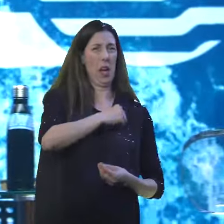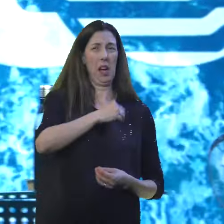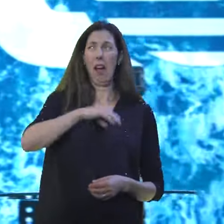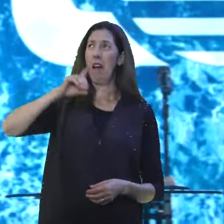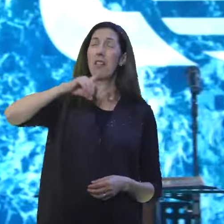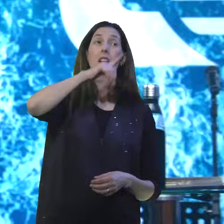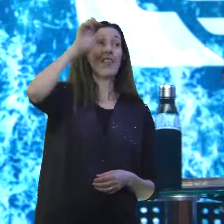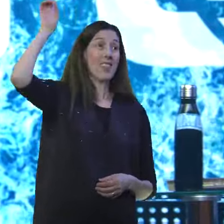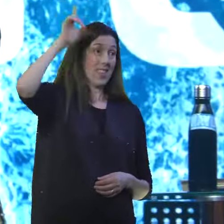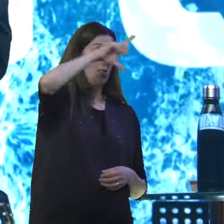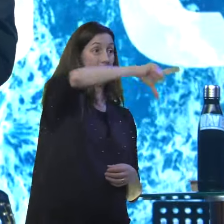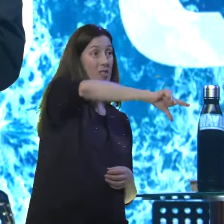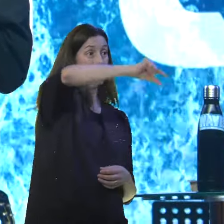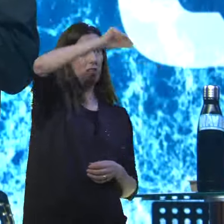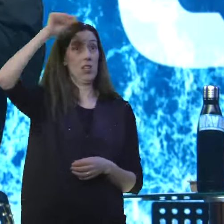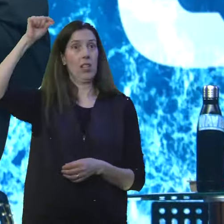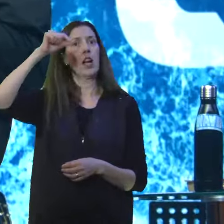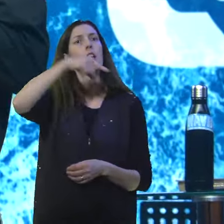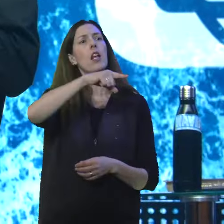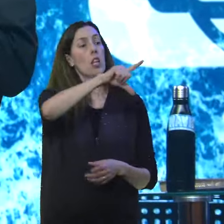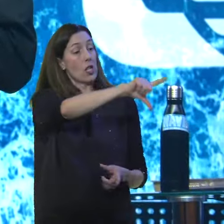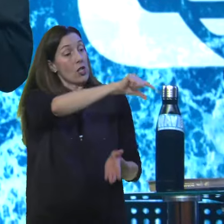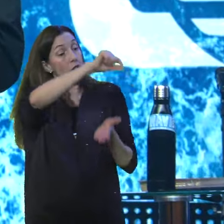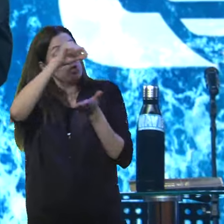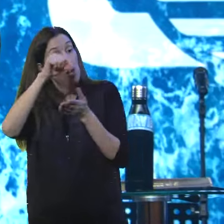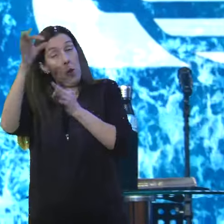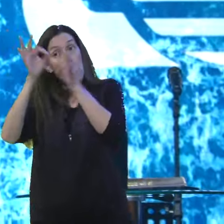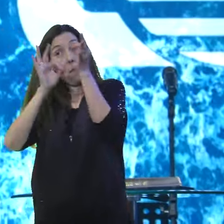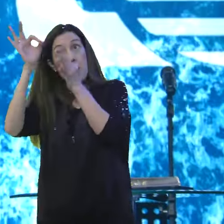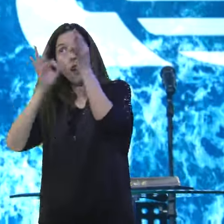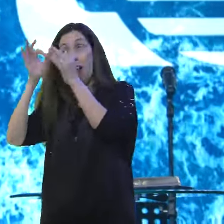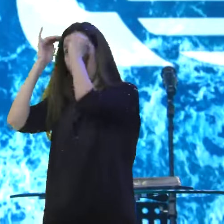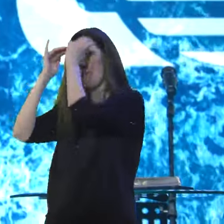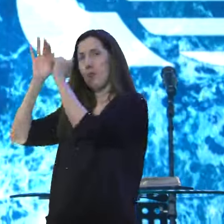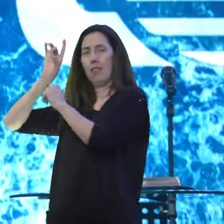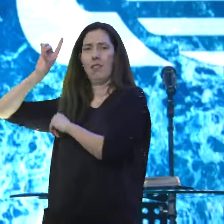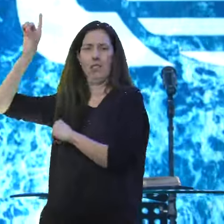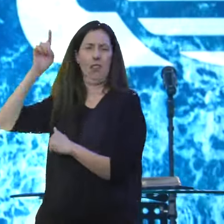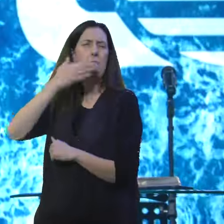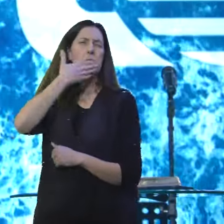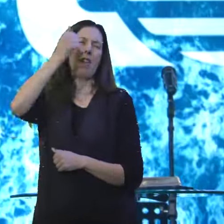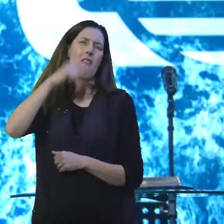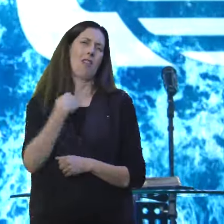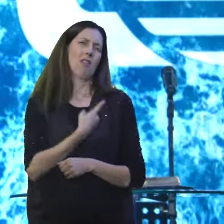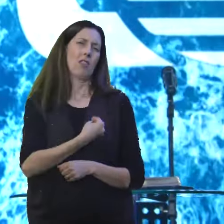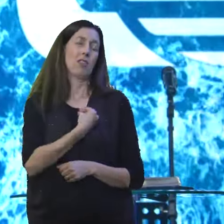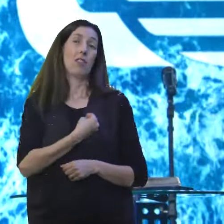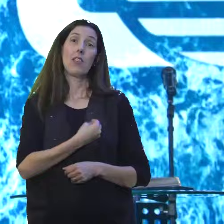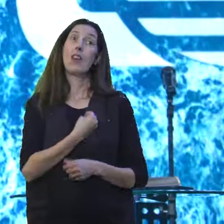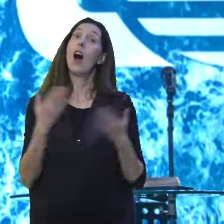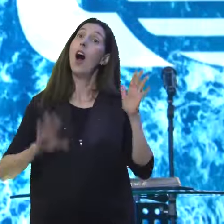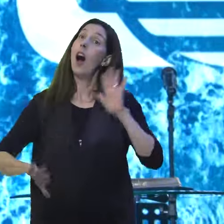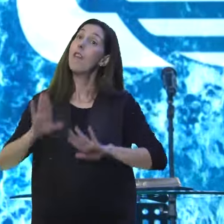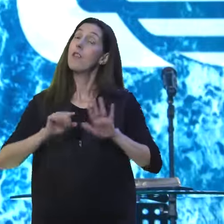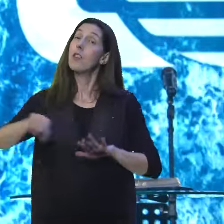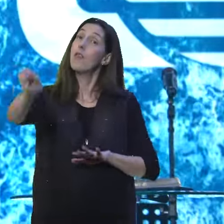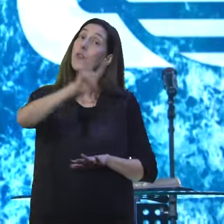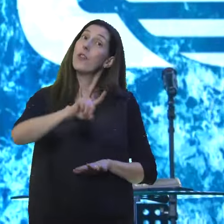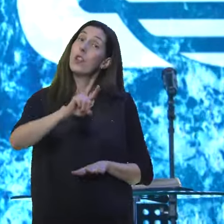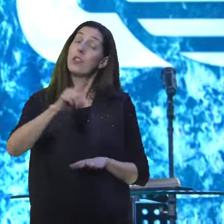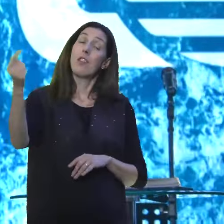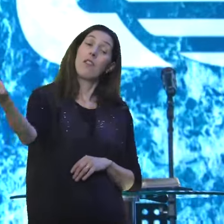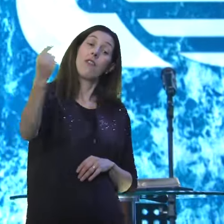da bagunça e viver os planos de Deus, que são os melhores planos para a nossa vida. É por isso que talvez você veio para a igreja hoje. Deus